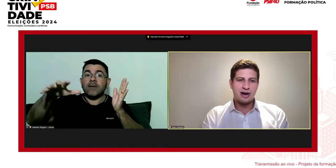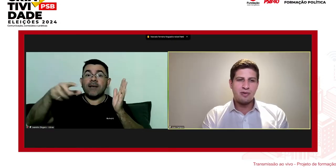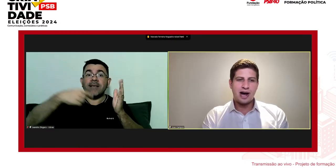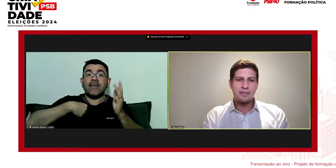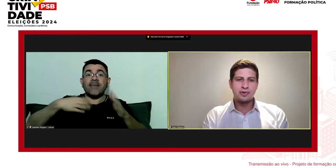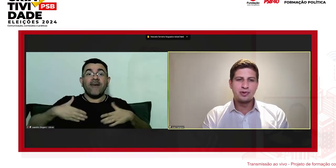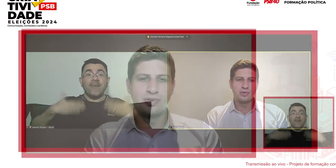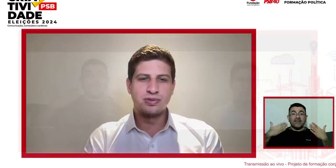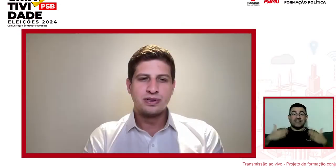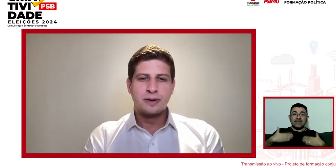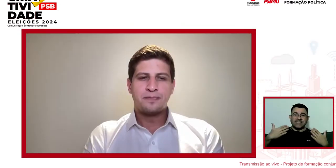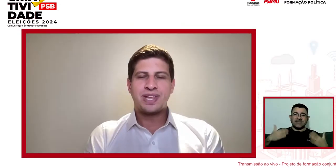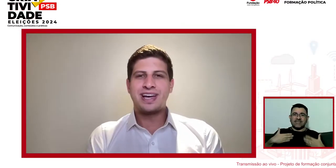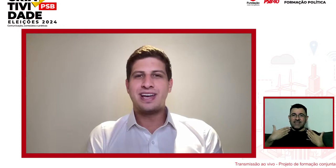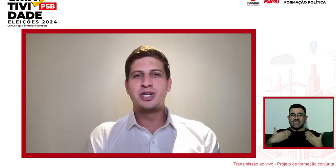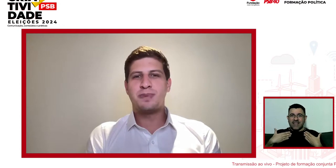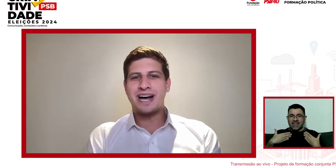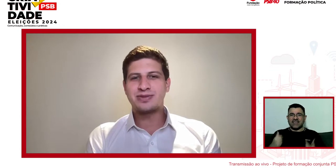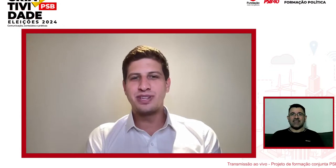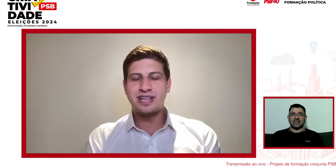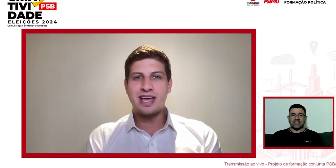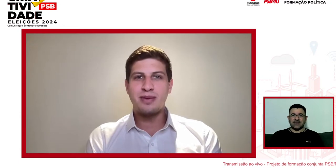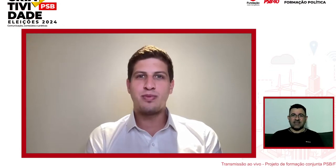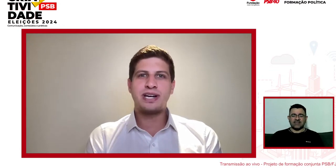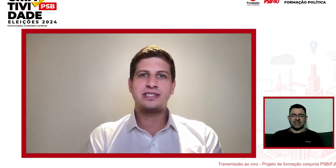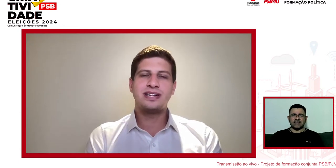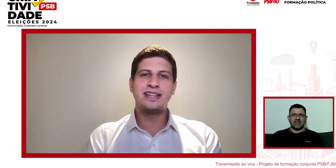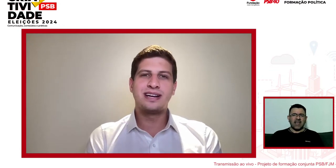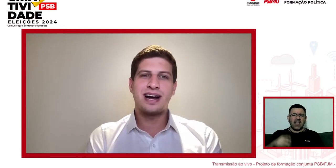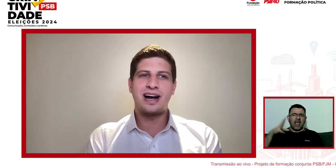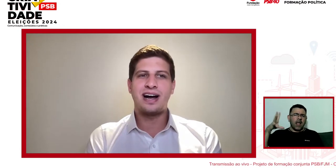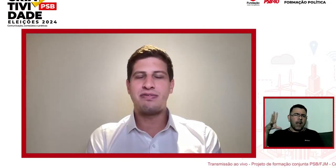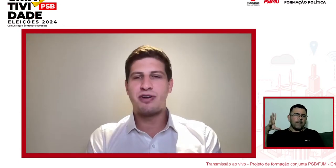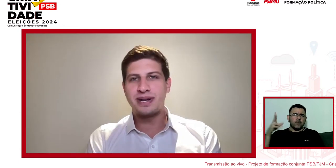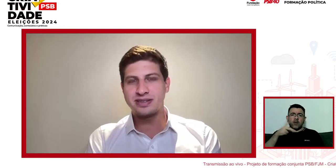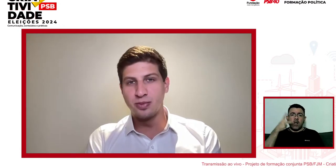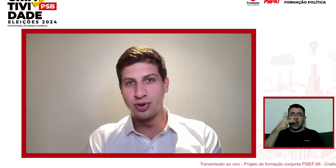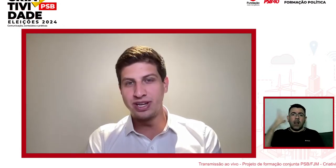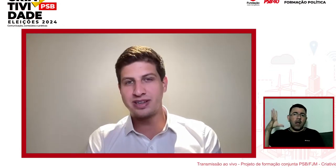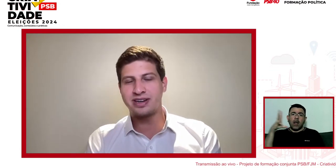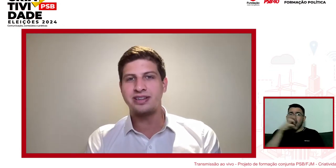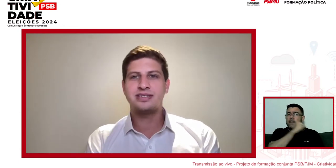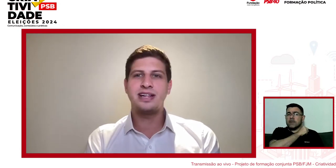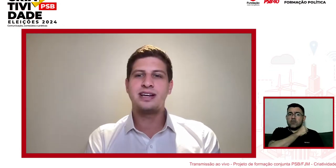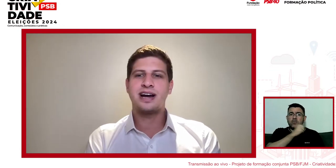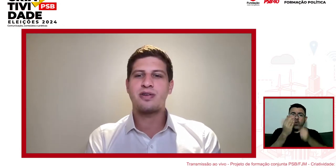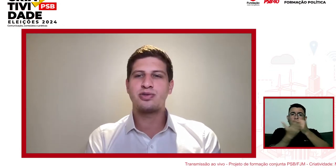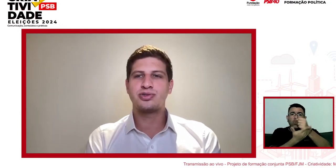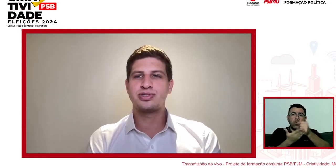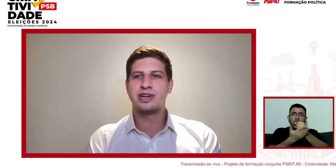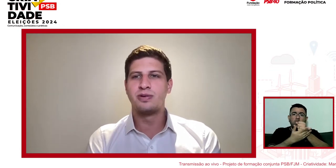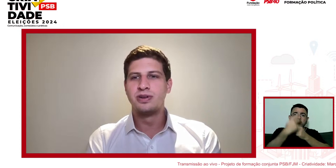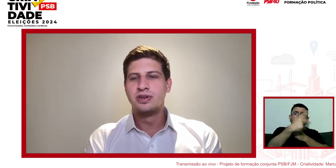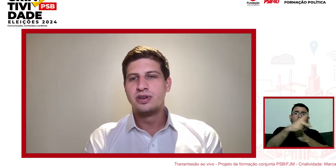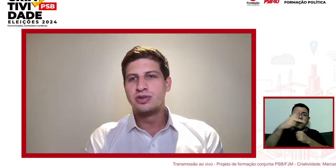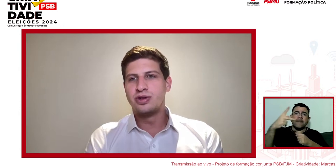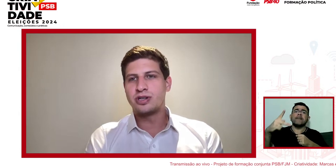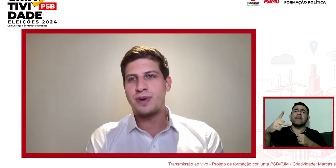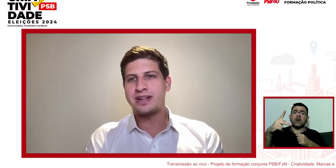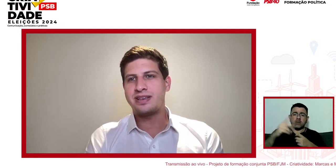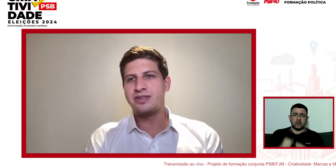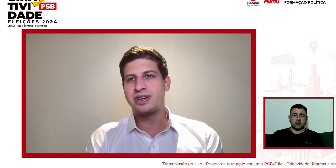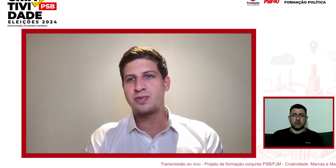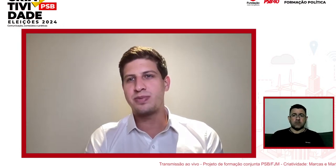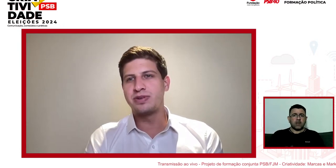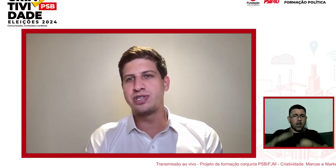tirar um rápido eh espaço de tempo mas se dedicar à formação política e se dedicar à construção do